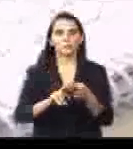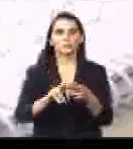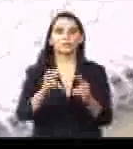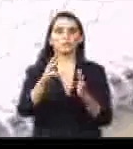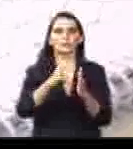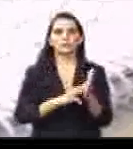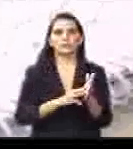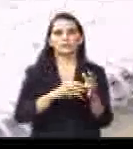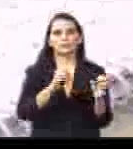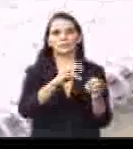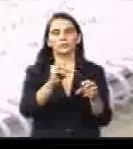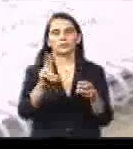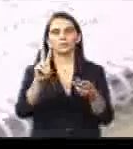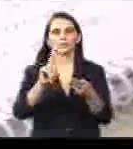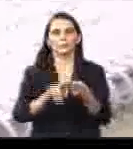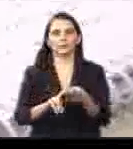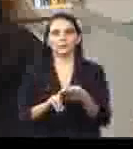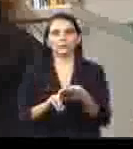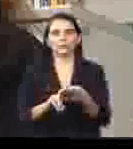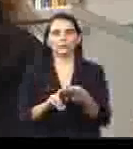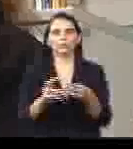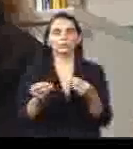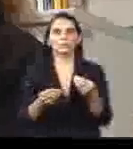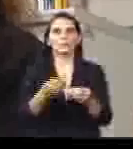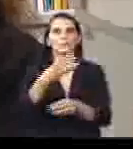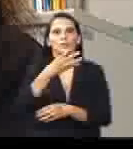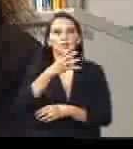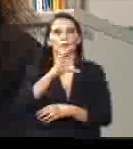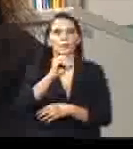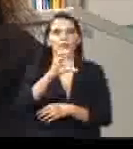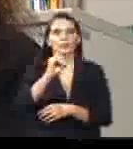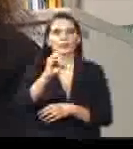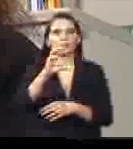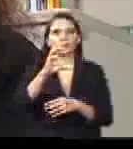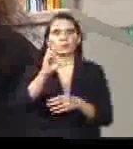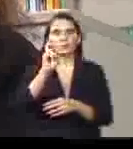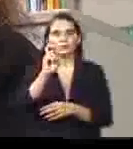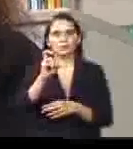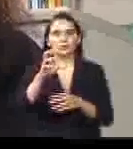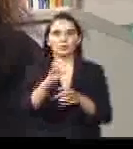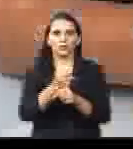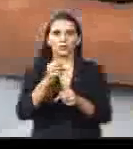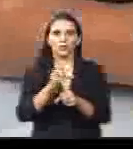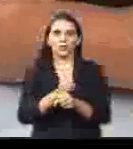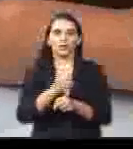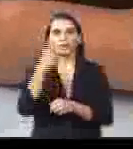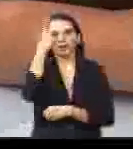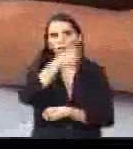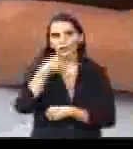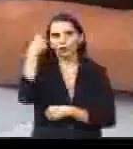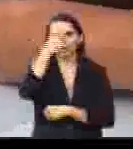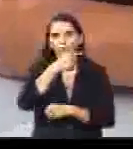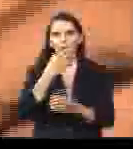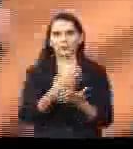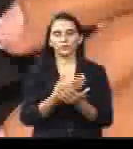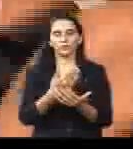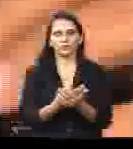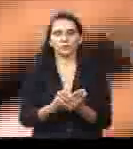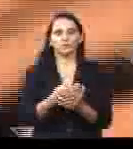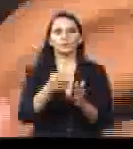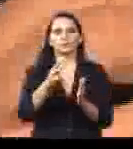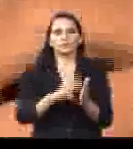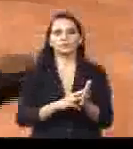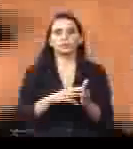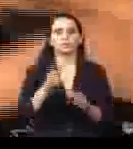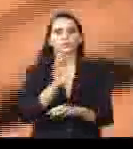Práticas Pedagógicas no Sistema Prisional, com uma carga horária de 405 horas de atividades pedagógicas voltadas